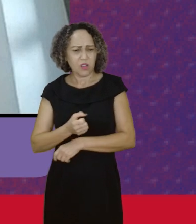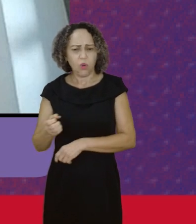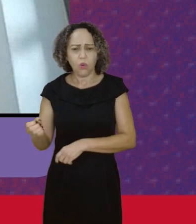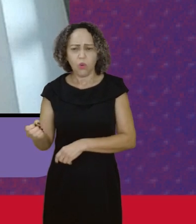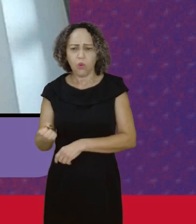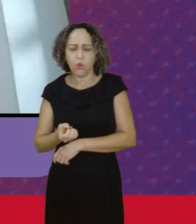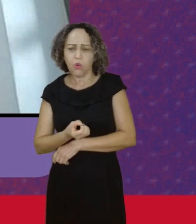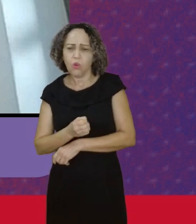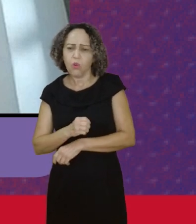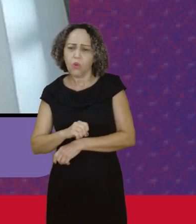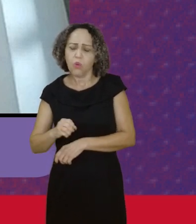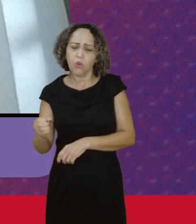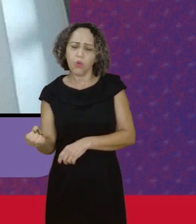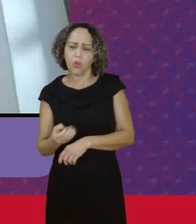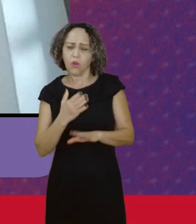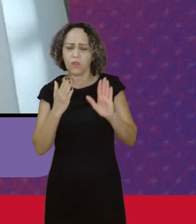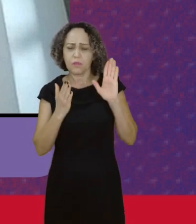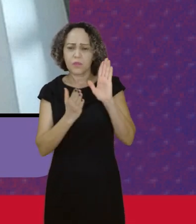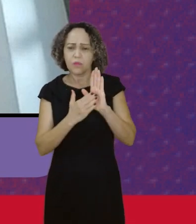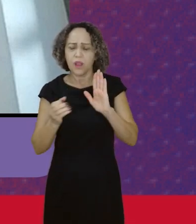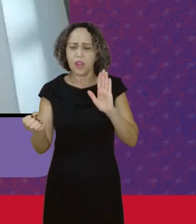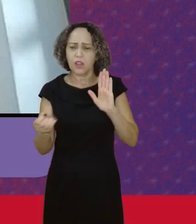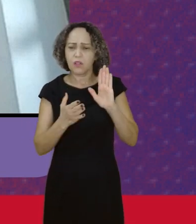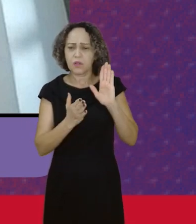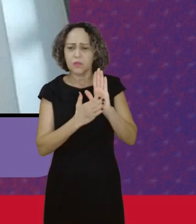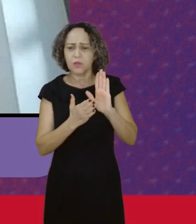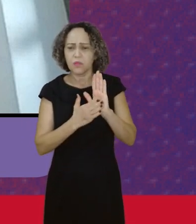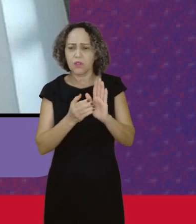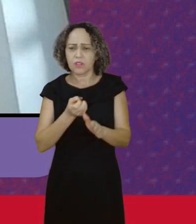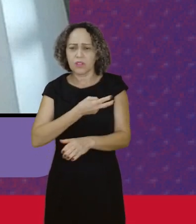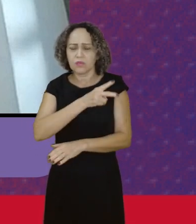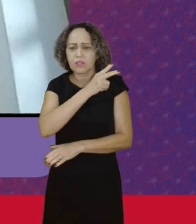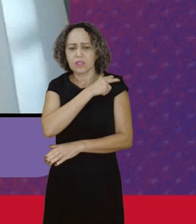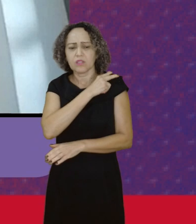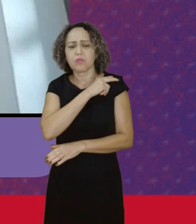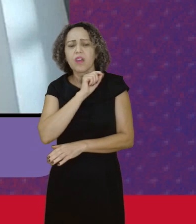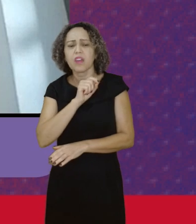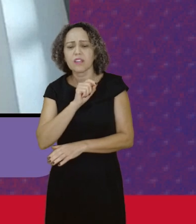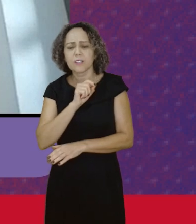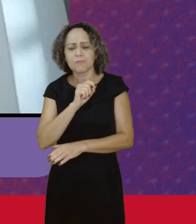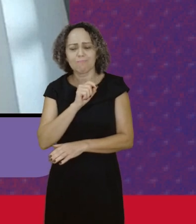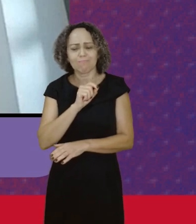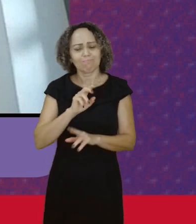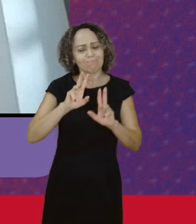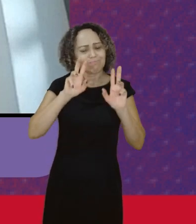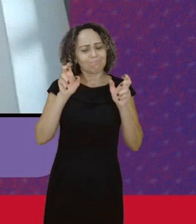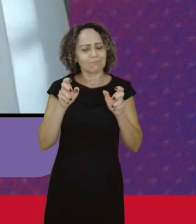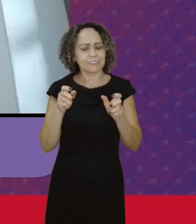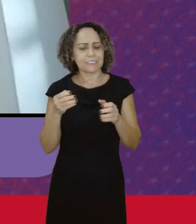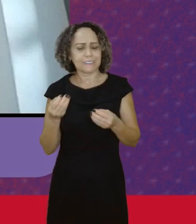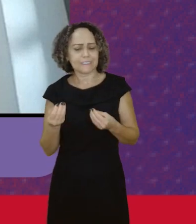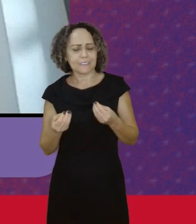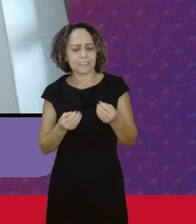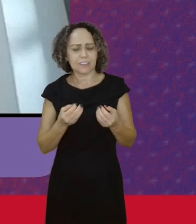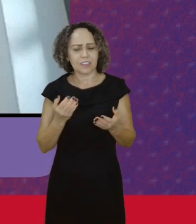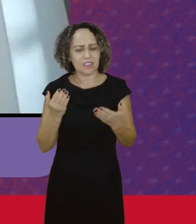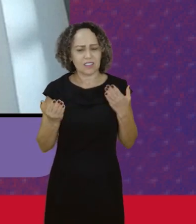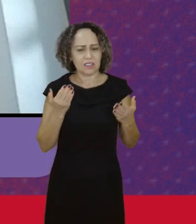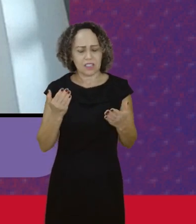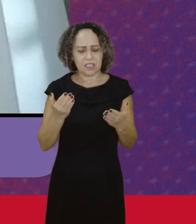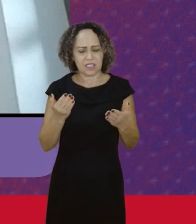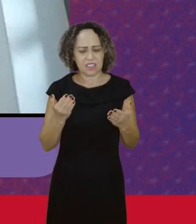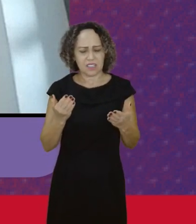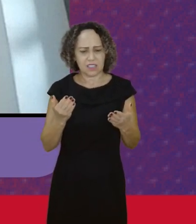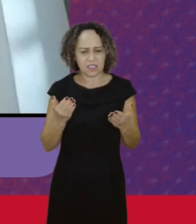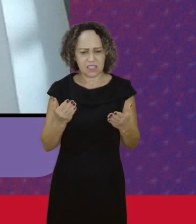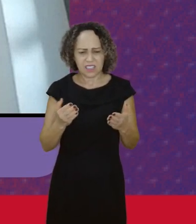que é uma proposta muito questionável, sobre essa educação de qualidade que a